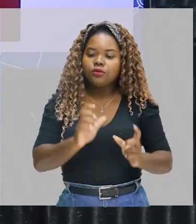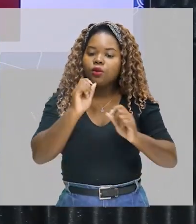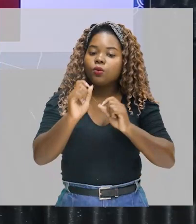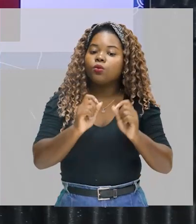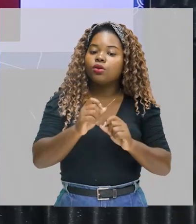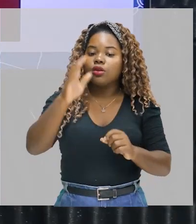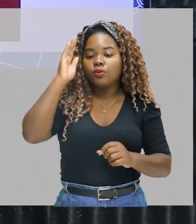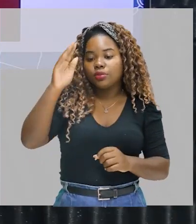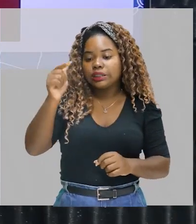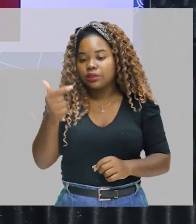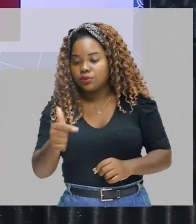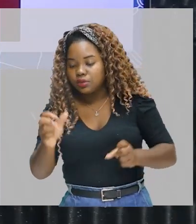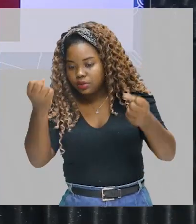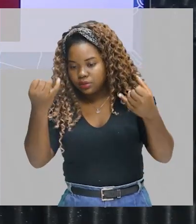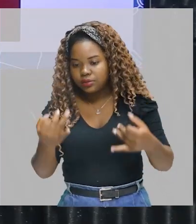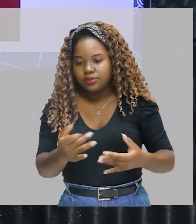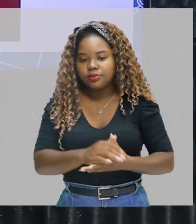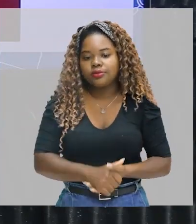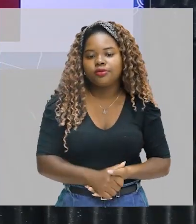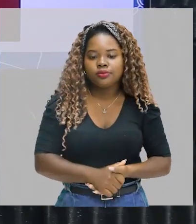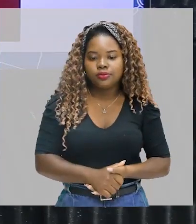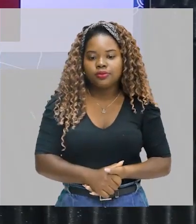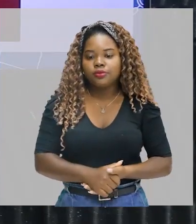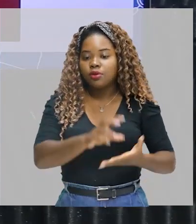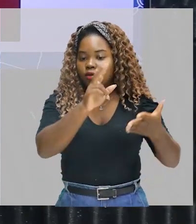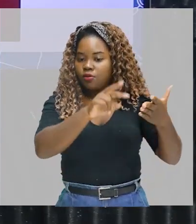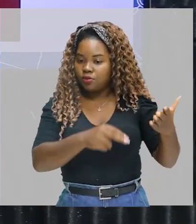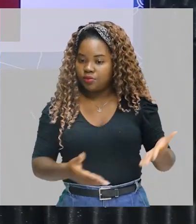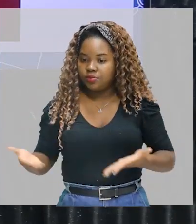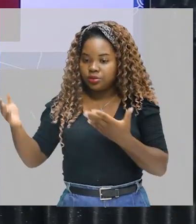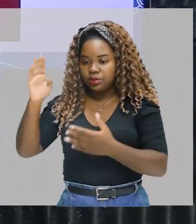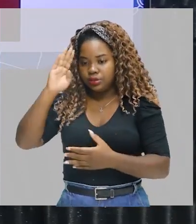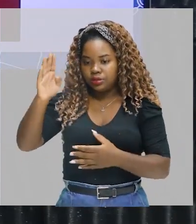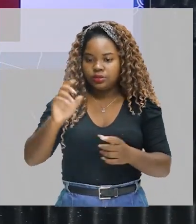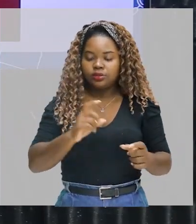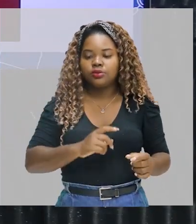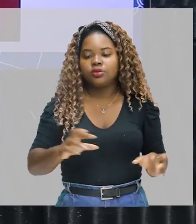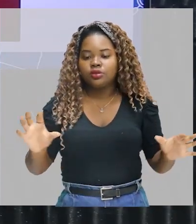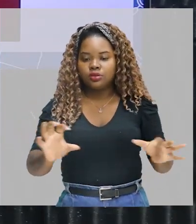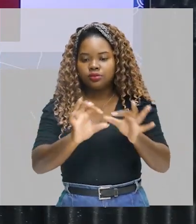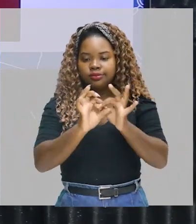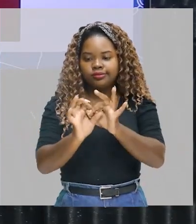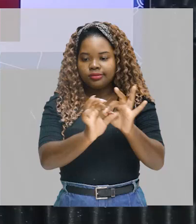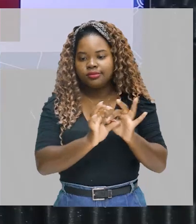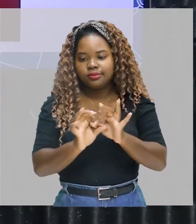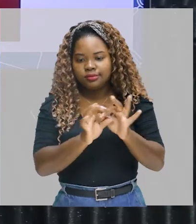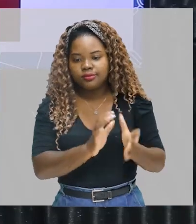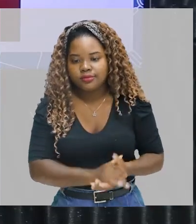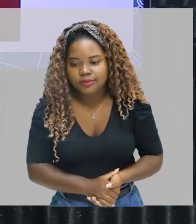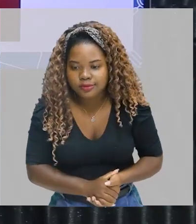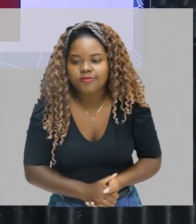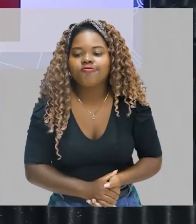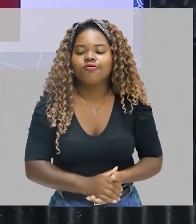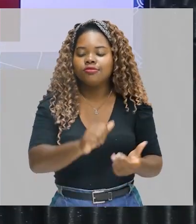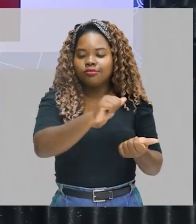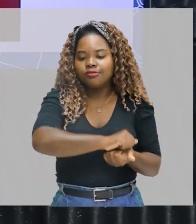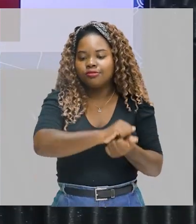da continuidade diz? Este princípio está intimamente ligado